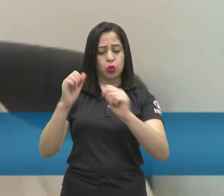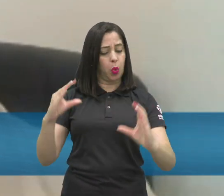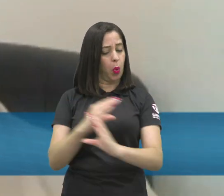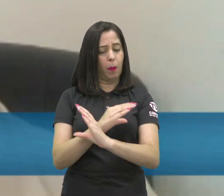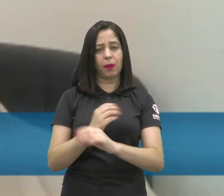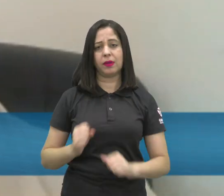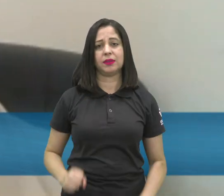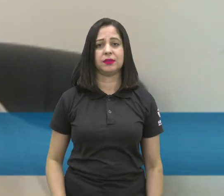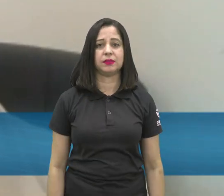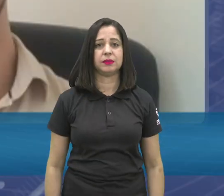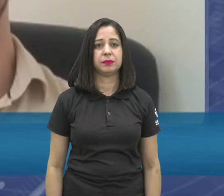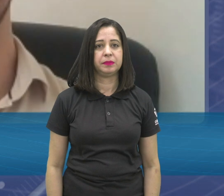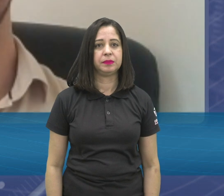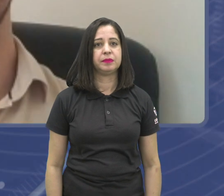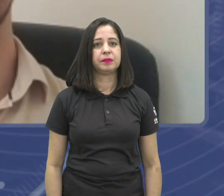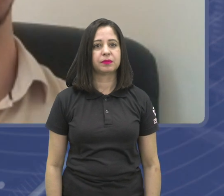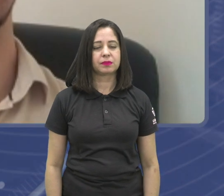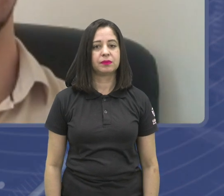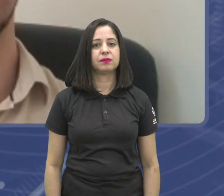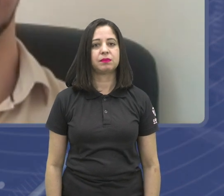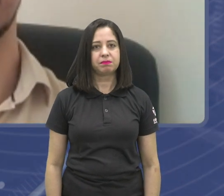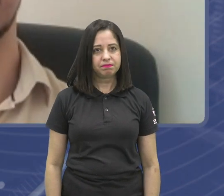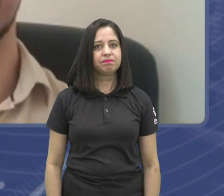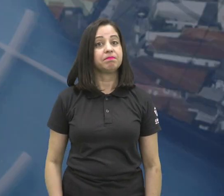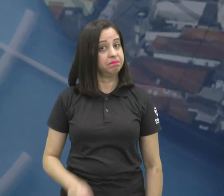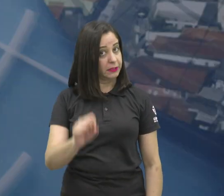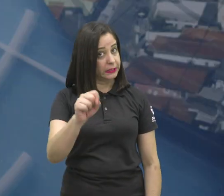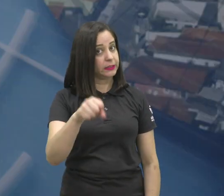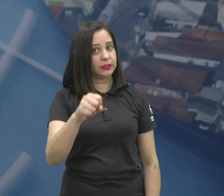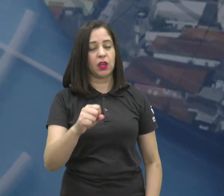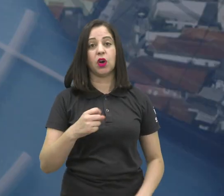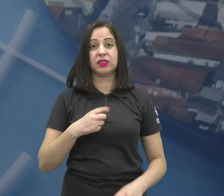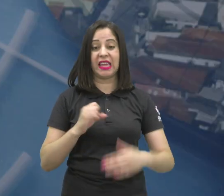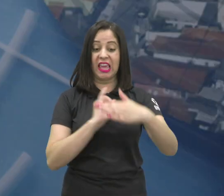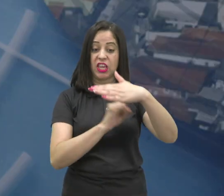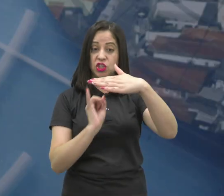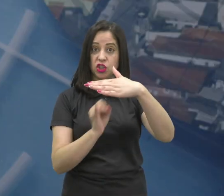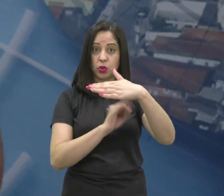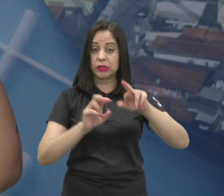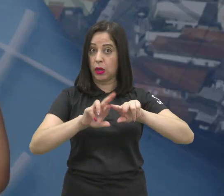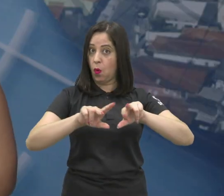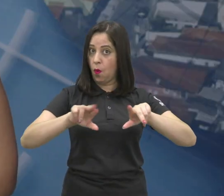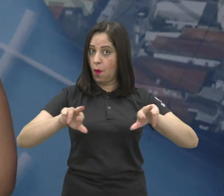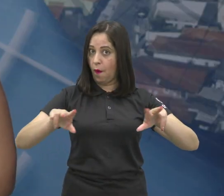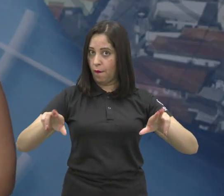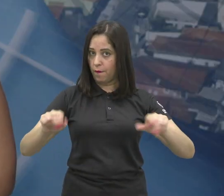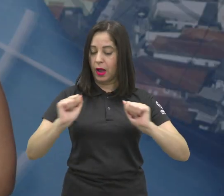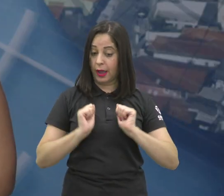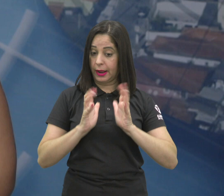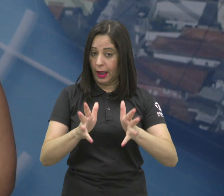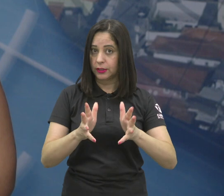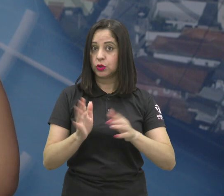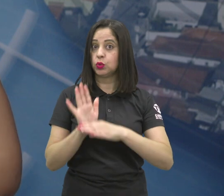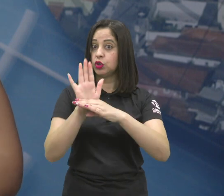comunidade. É isso. E olha só, são várias as instituições, né, gente, fazendo a sua parte para tornar a vida